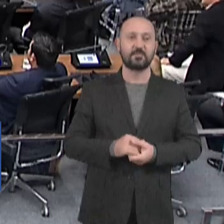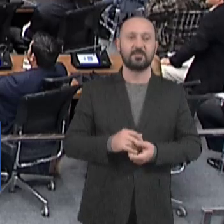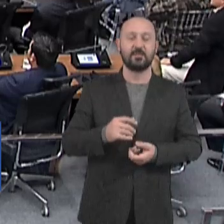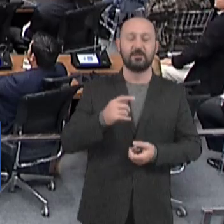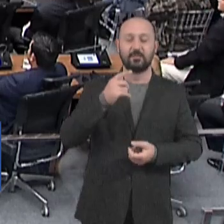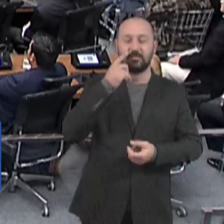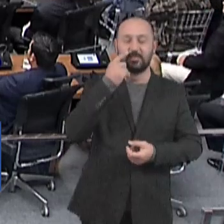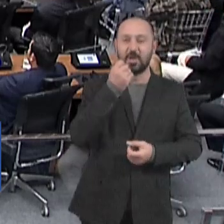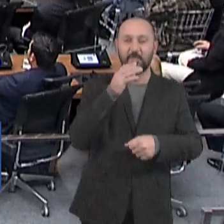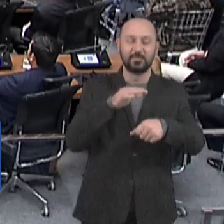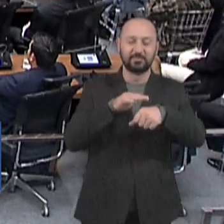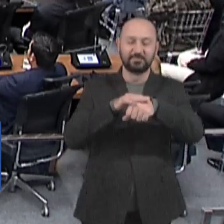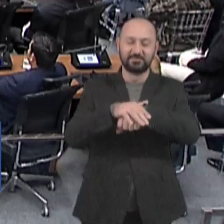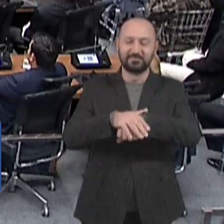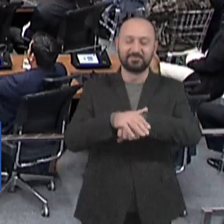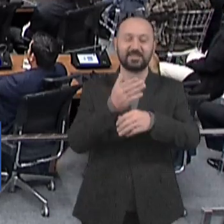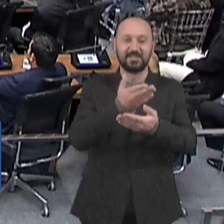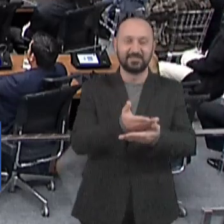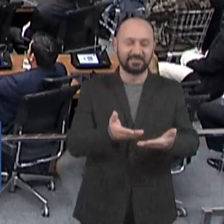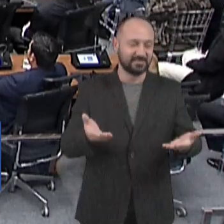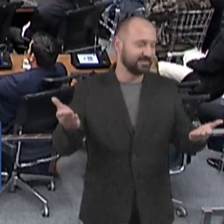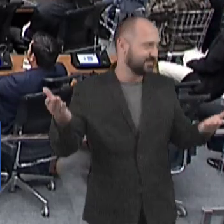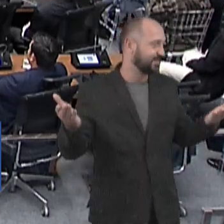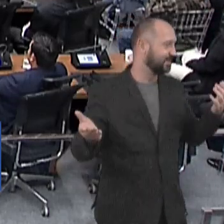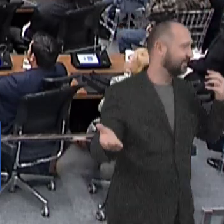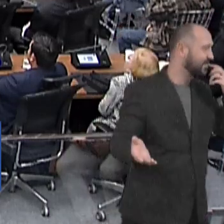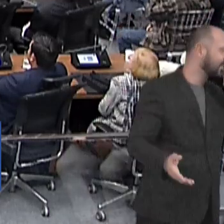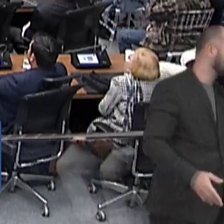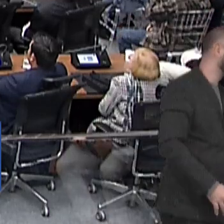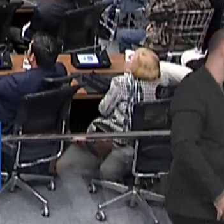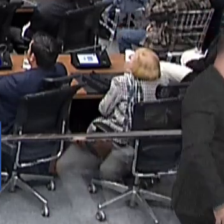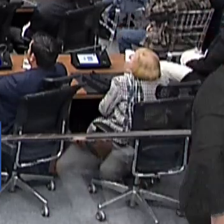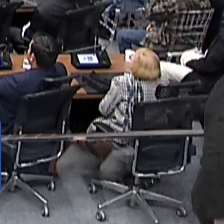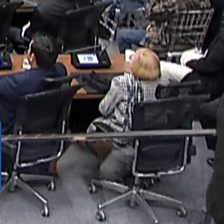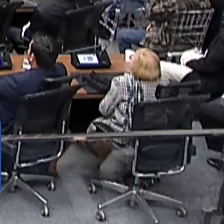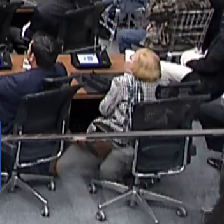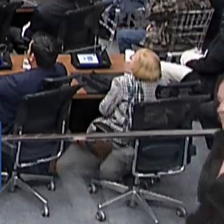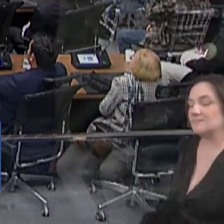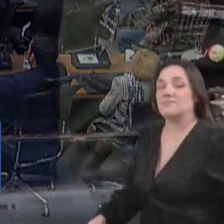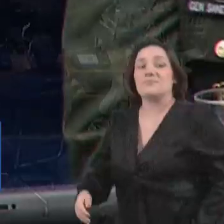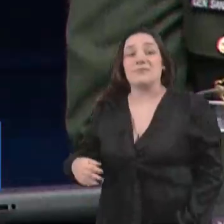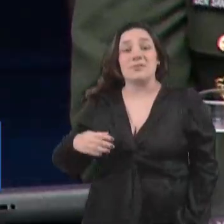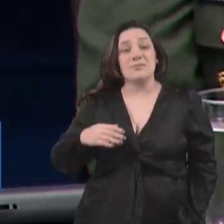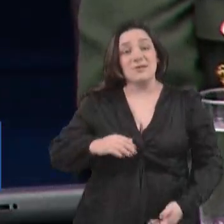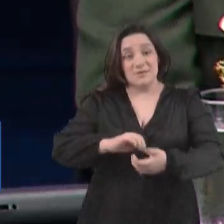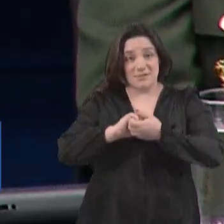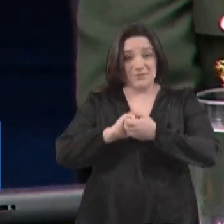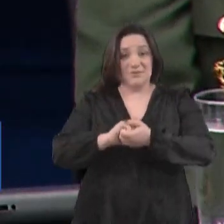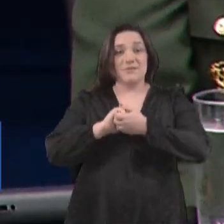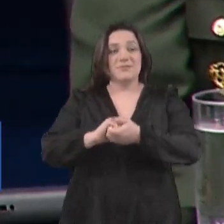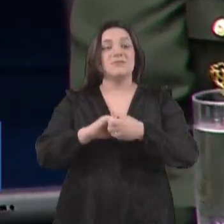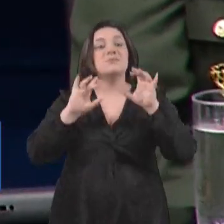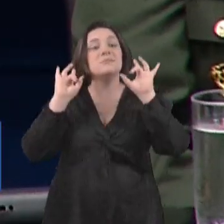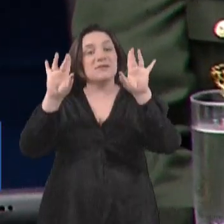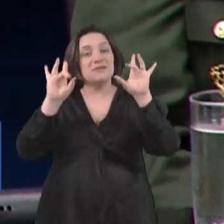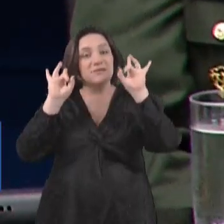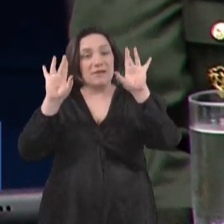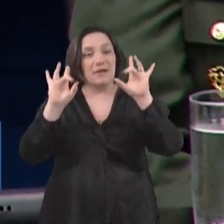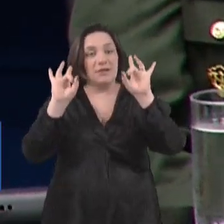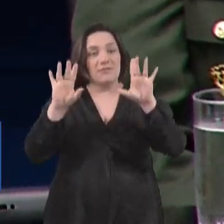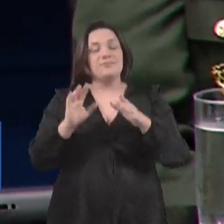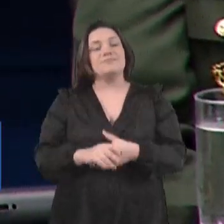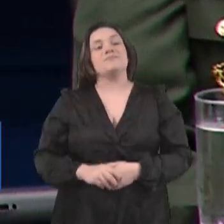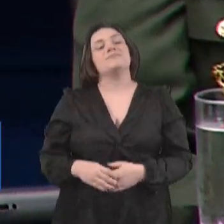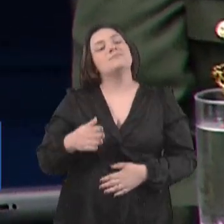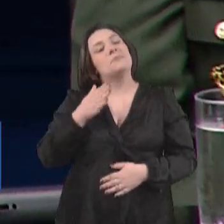Muito boa noite a todas as senhoras, todos os senhores. Uma saudação muito especial ao